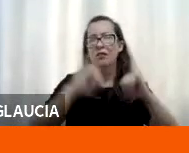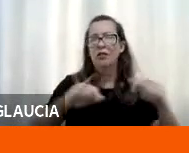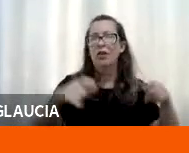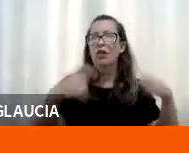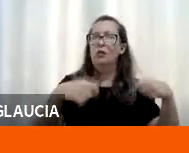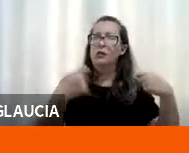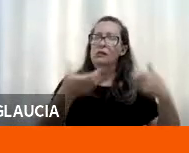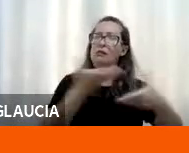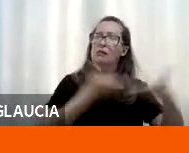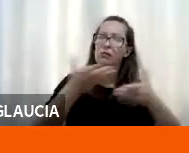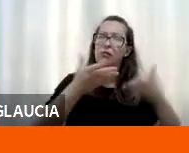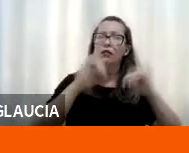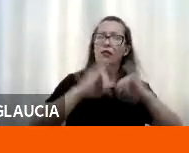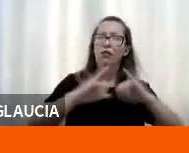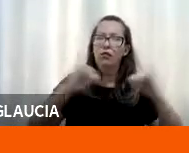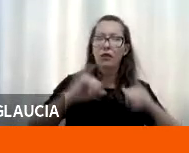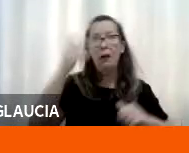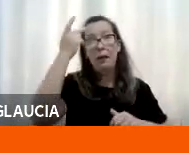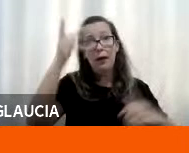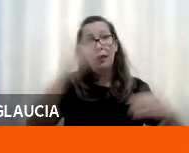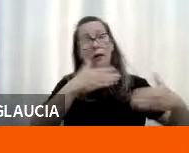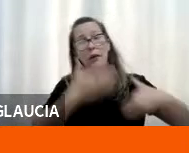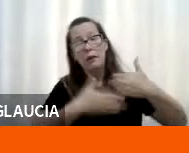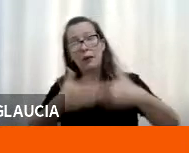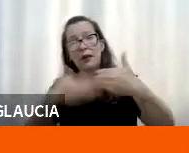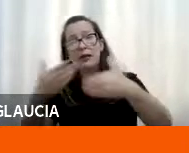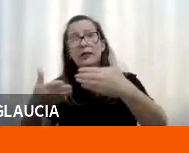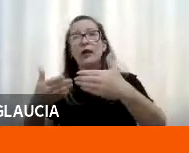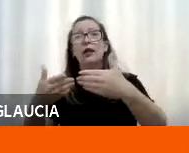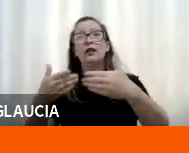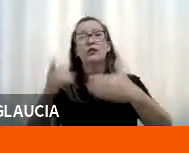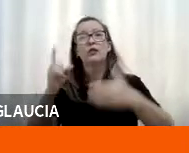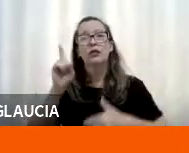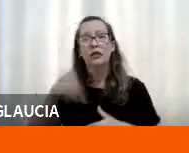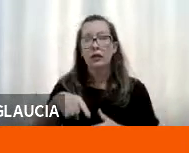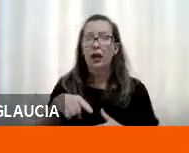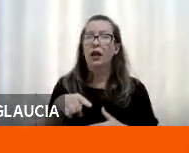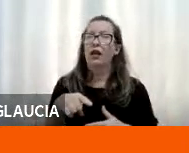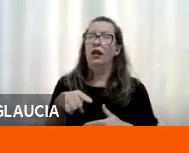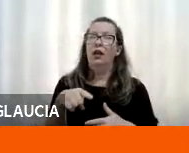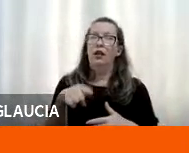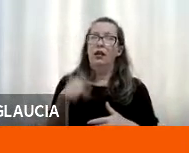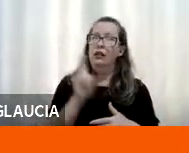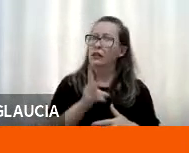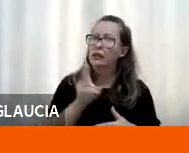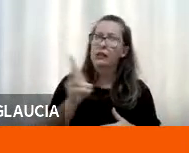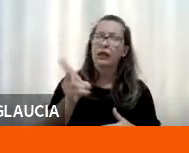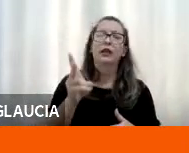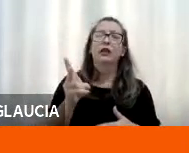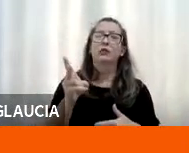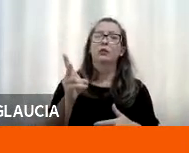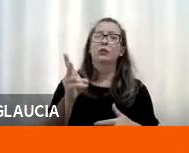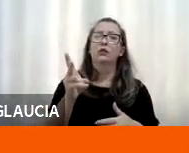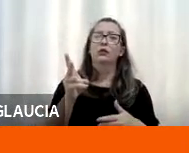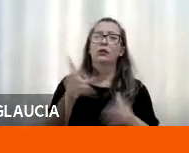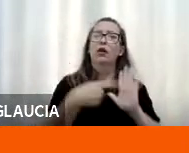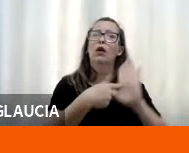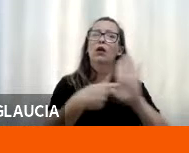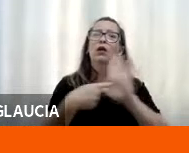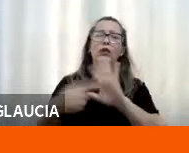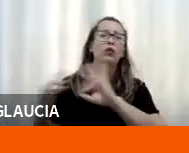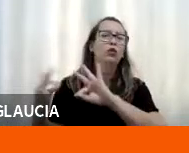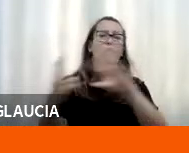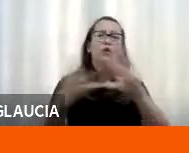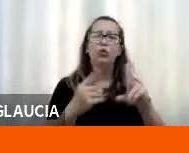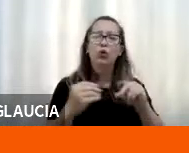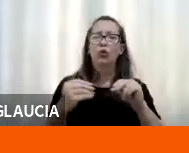né? Para um processo de cada vez mais trazer todos os grupos sociais, todas